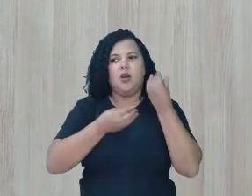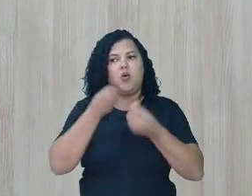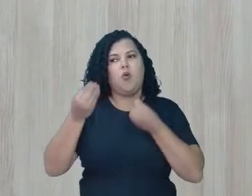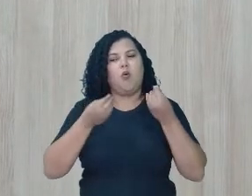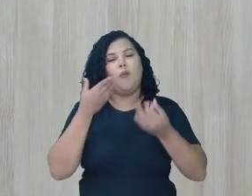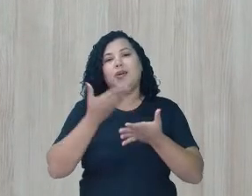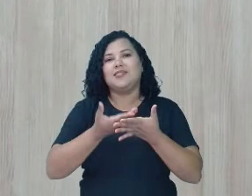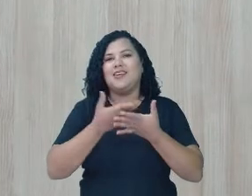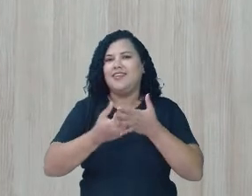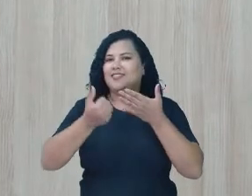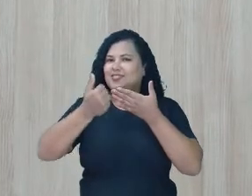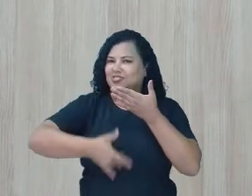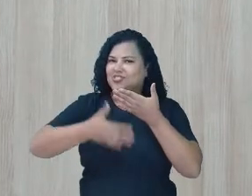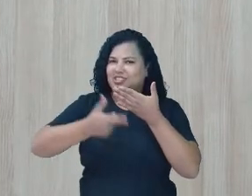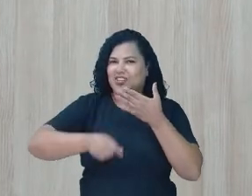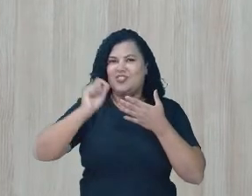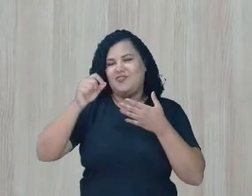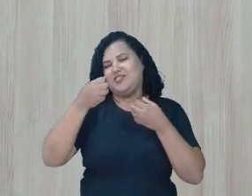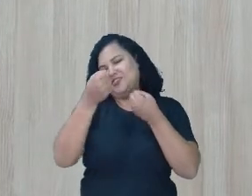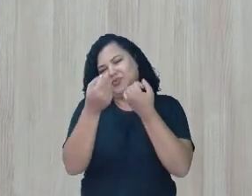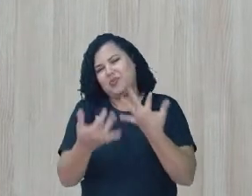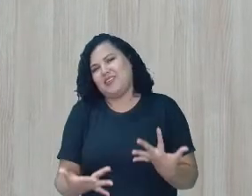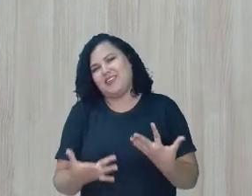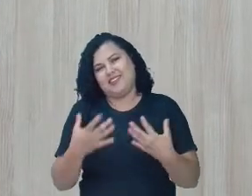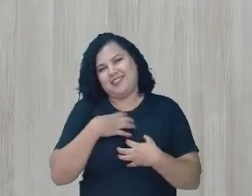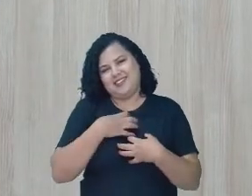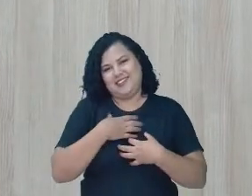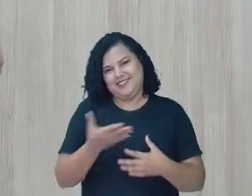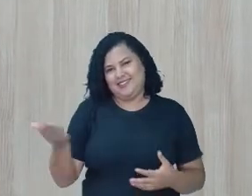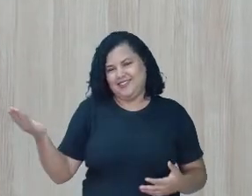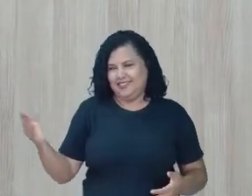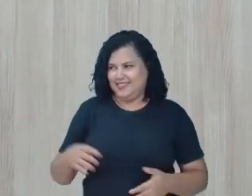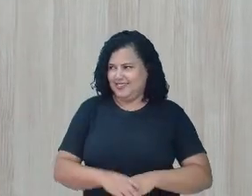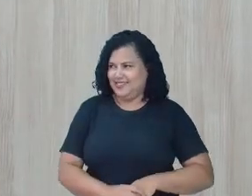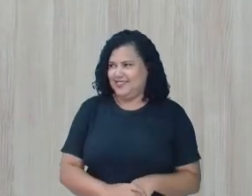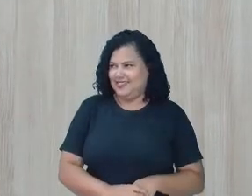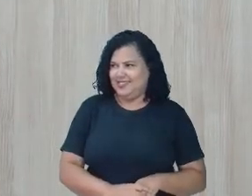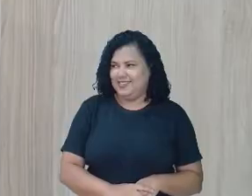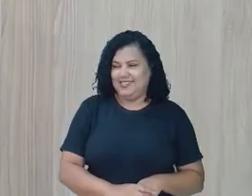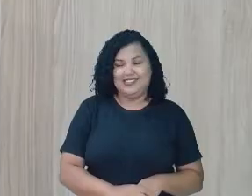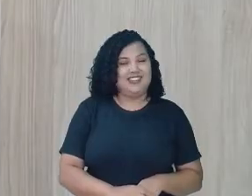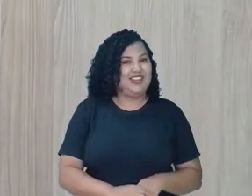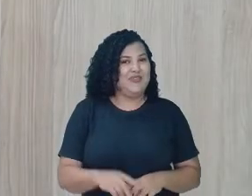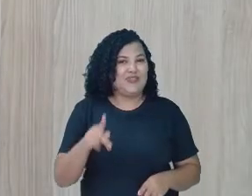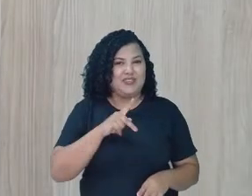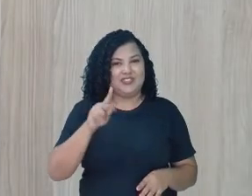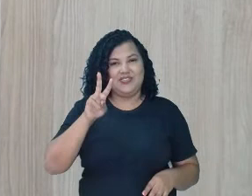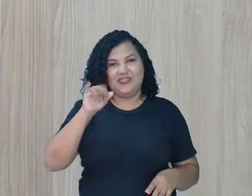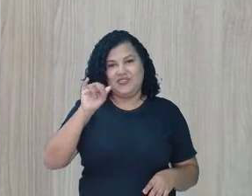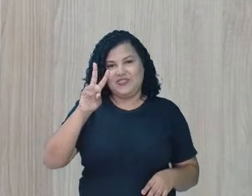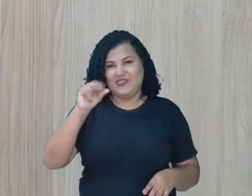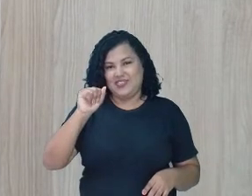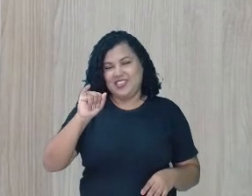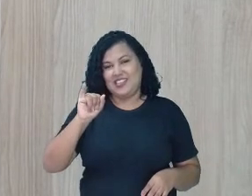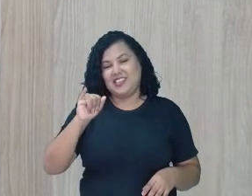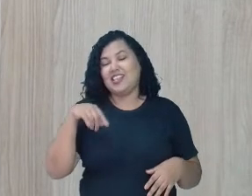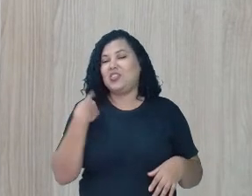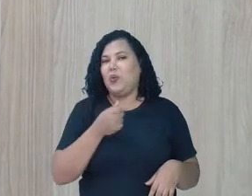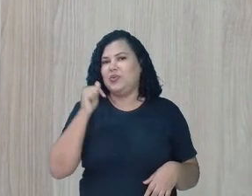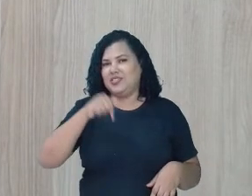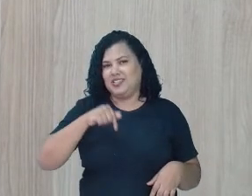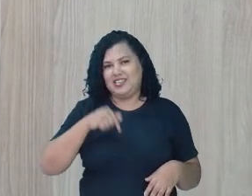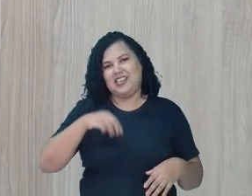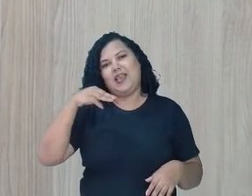aula aí no chat, o que é que vocês falaram e sentiram. Vamos lá. Olha, professora Vivi, nós estamos aqui